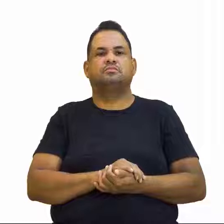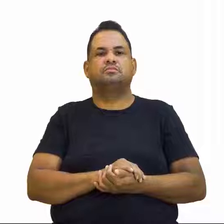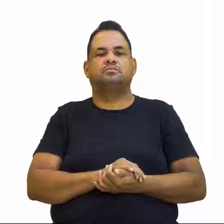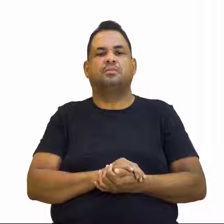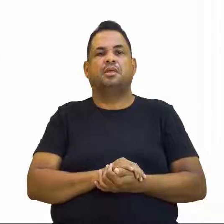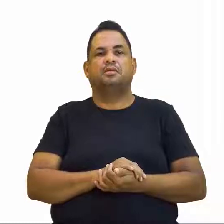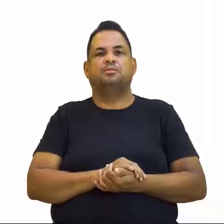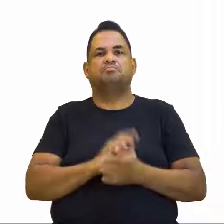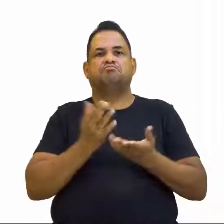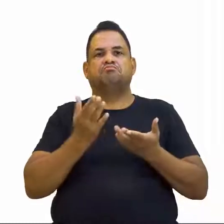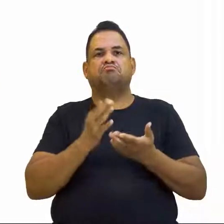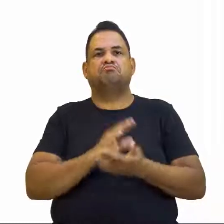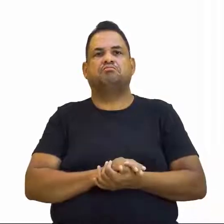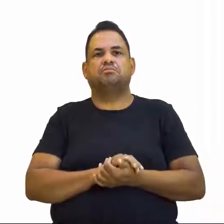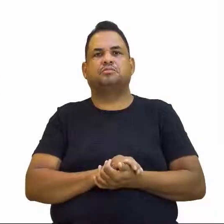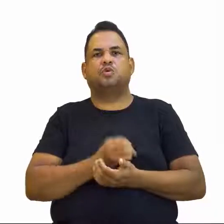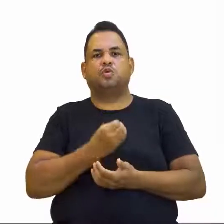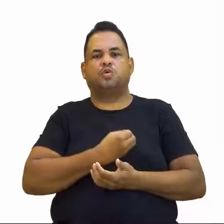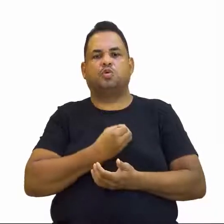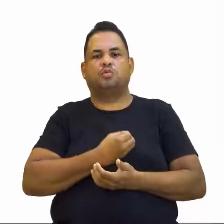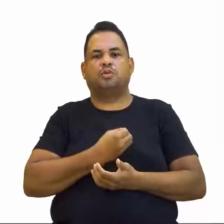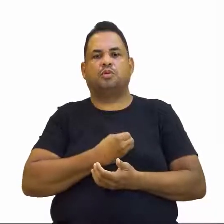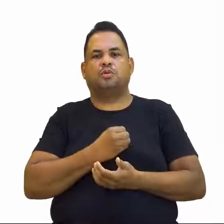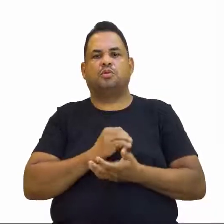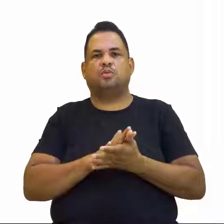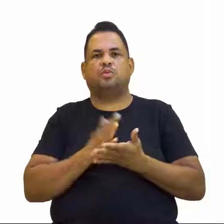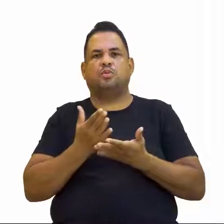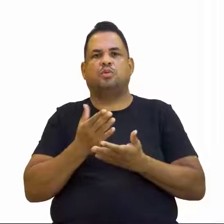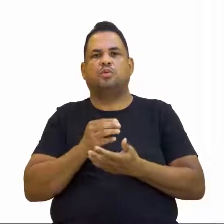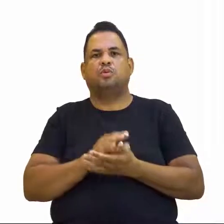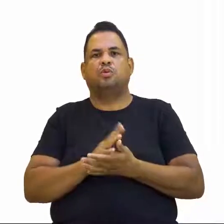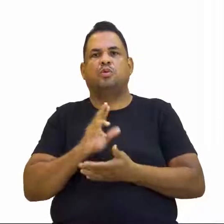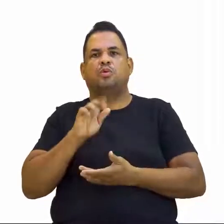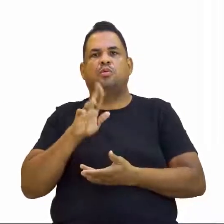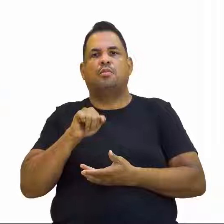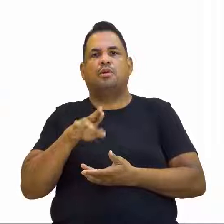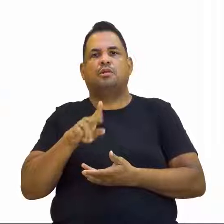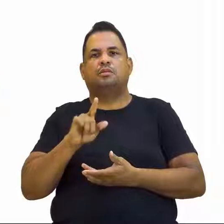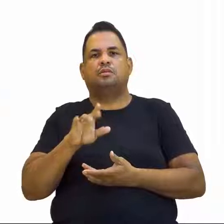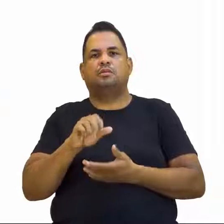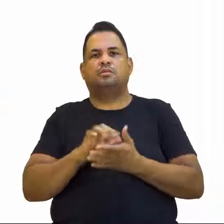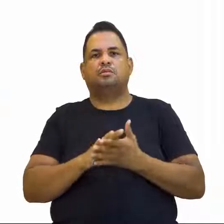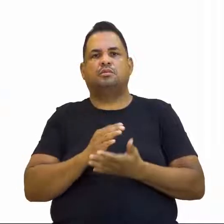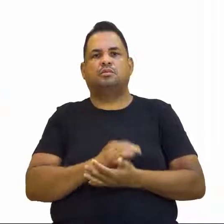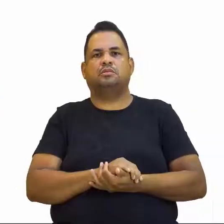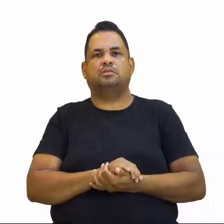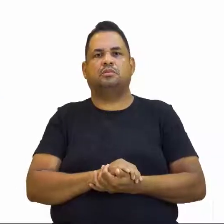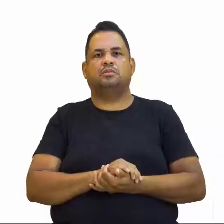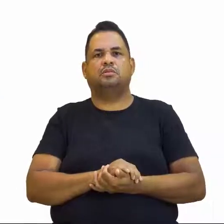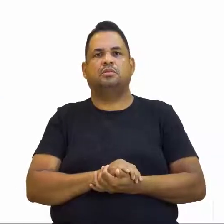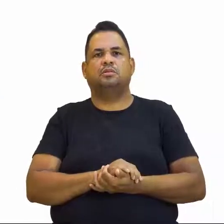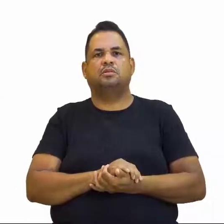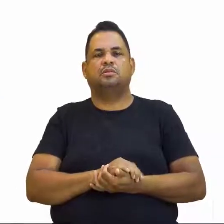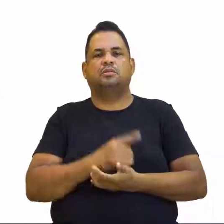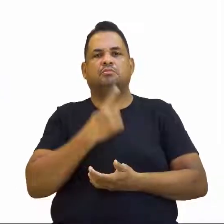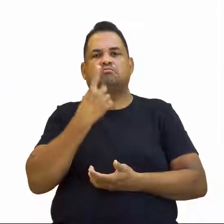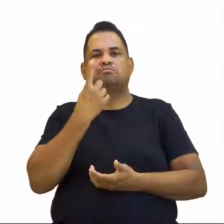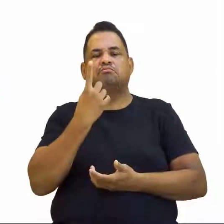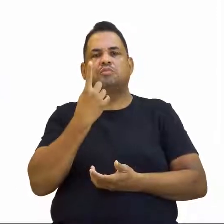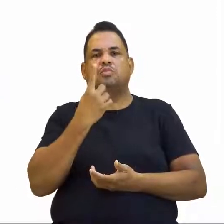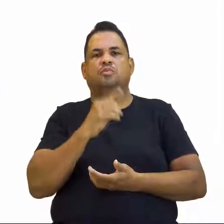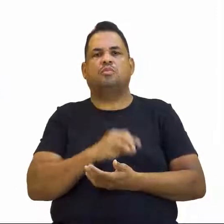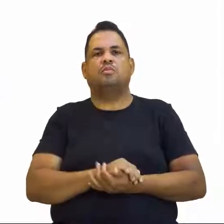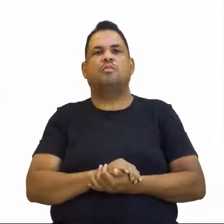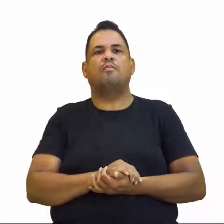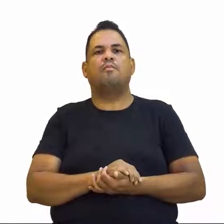romano. Então, quando for dar o nome para esse primeiro, você vai colocar lá no final só o 1 em algarismo